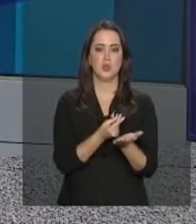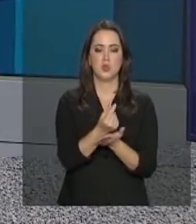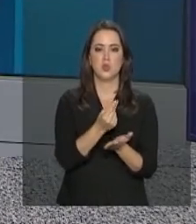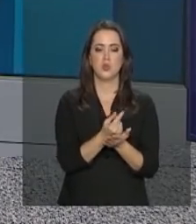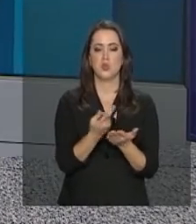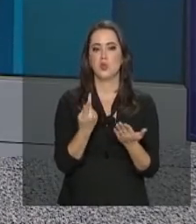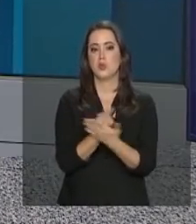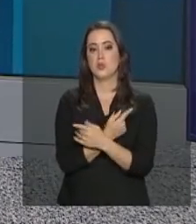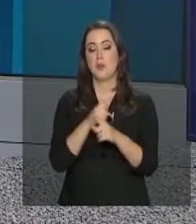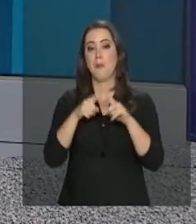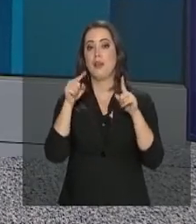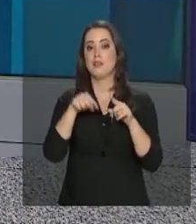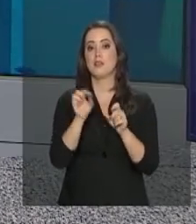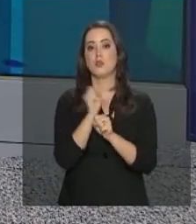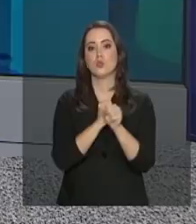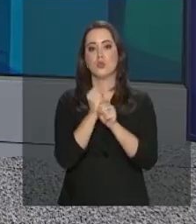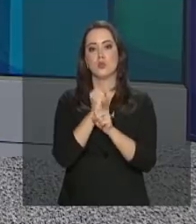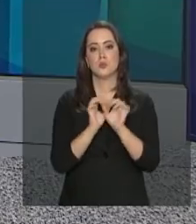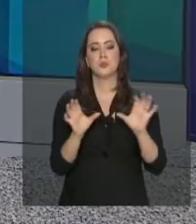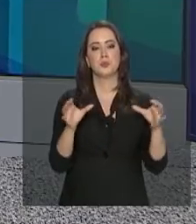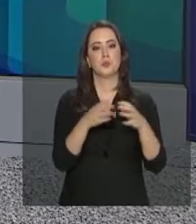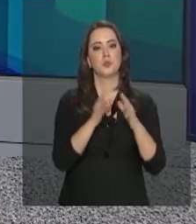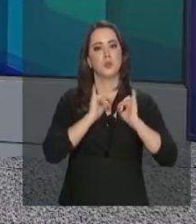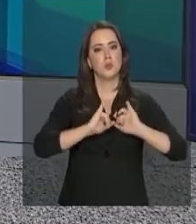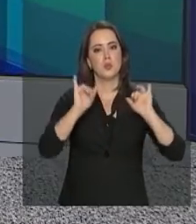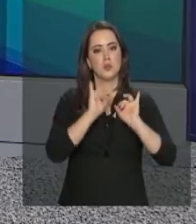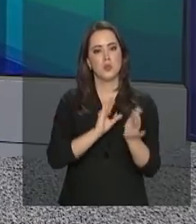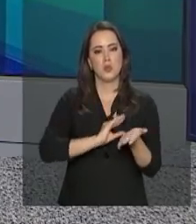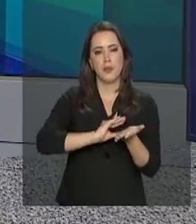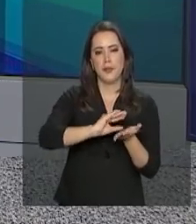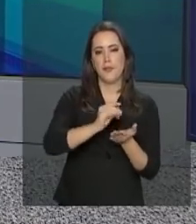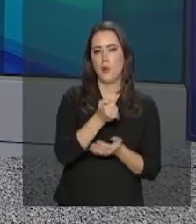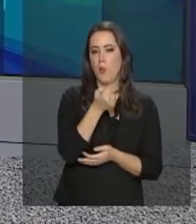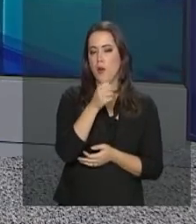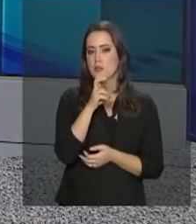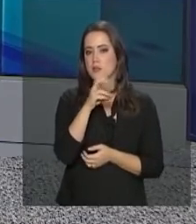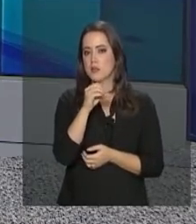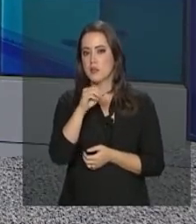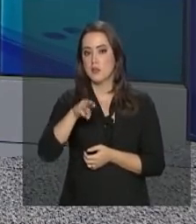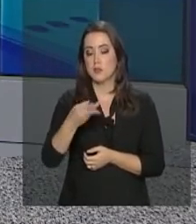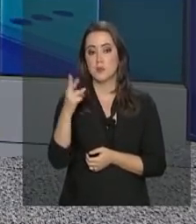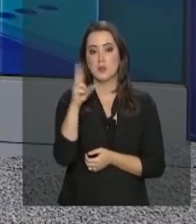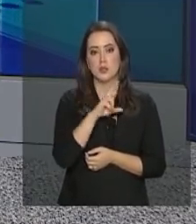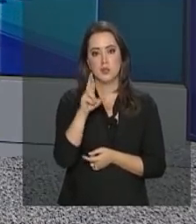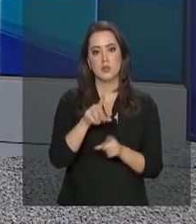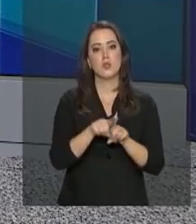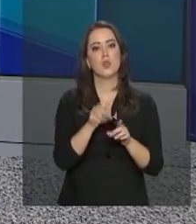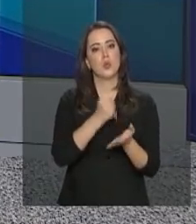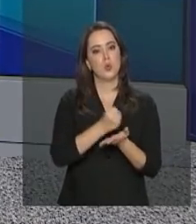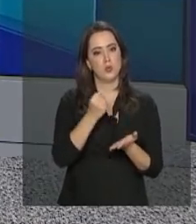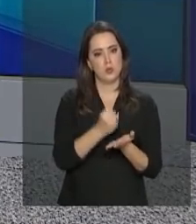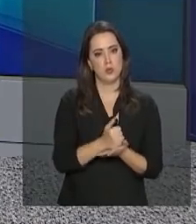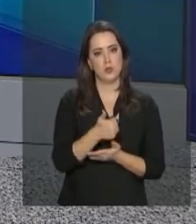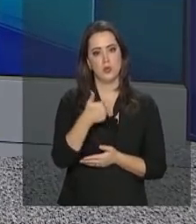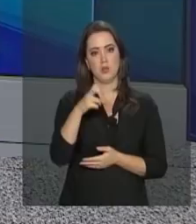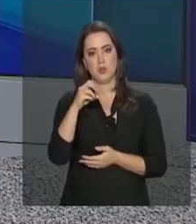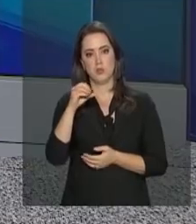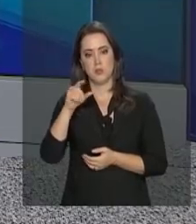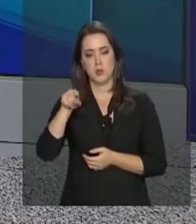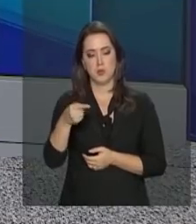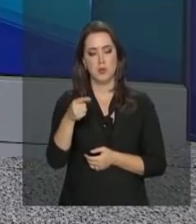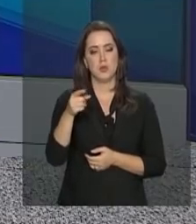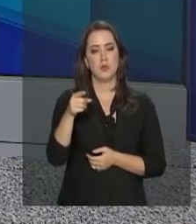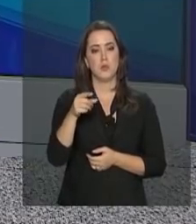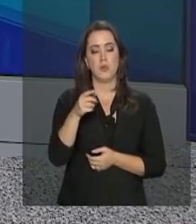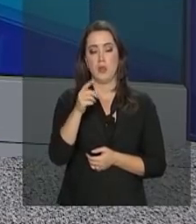foi feito já este ano o grupo anunciou que investiu quase 500 milhões de reais e contratou mil e 500